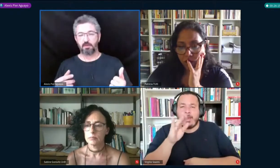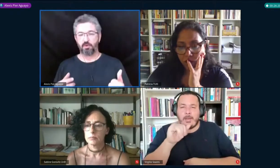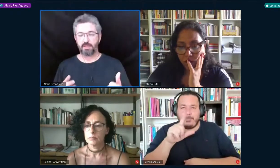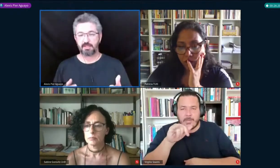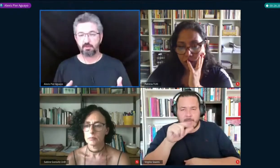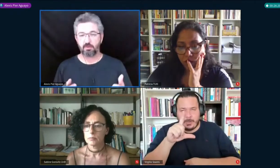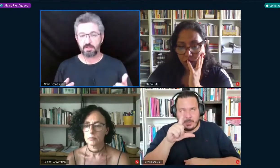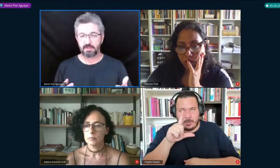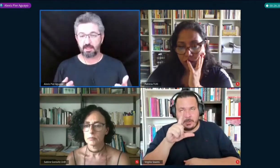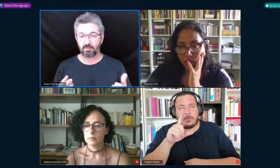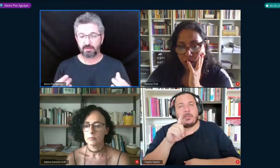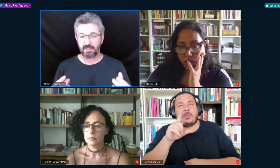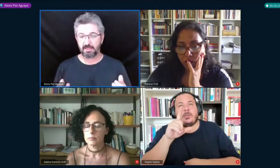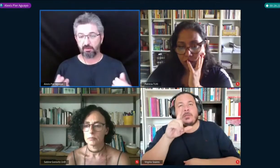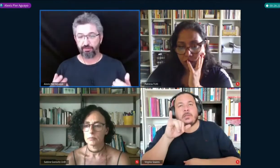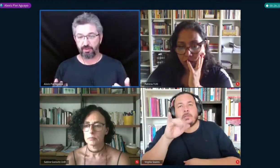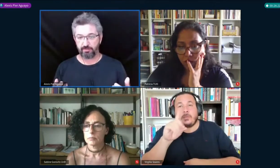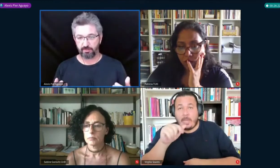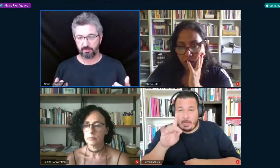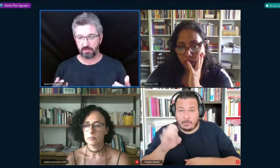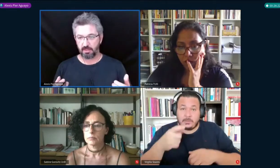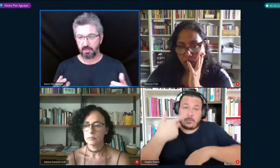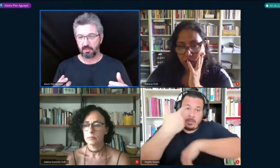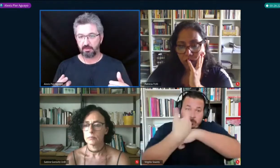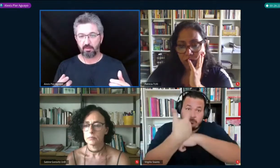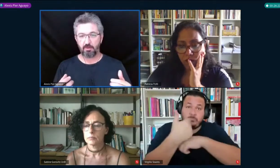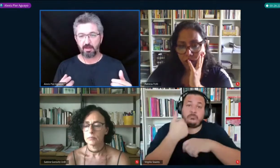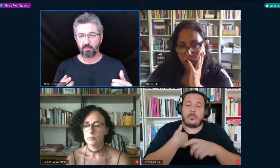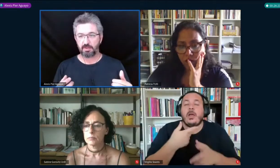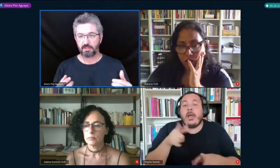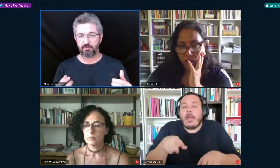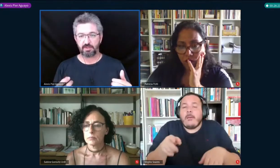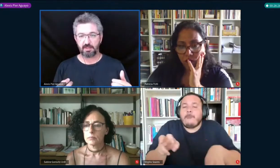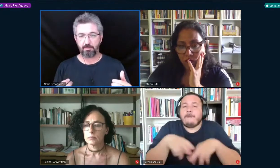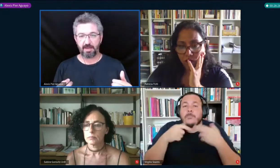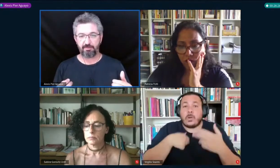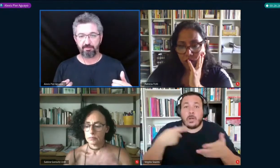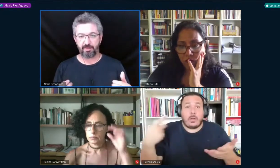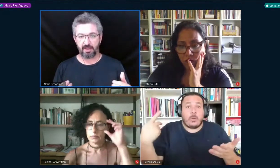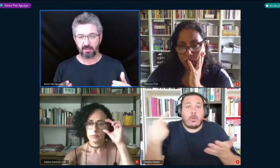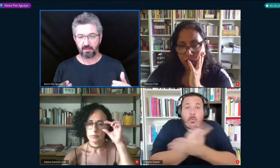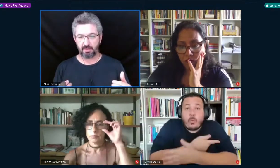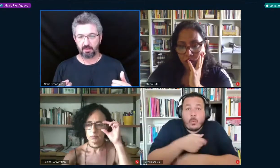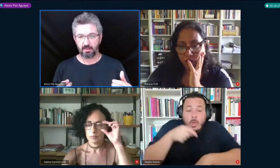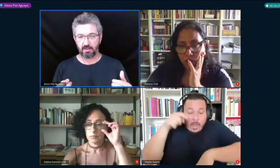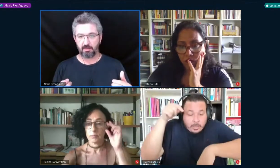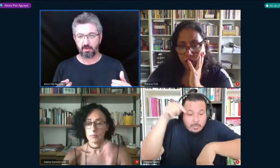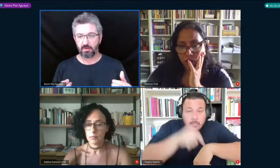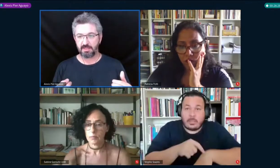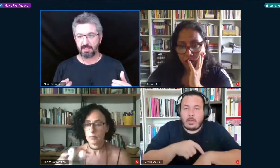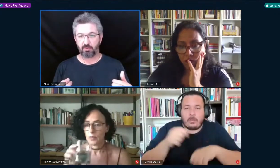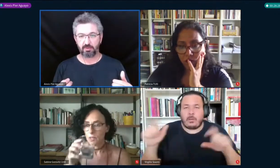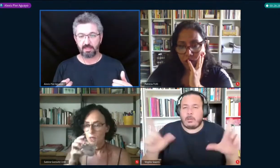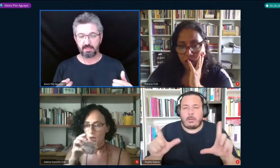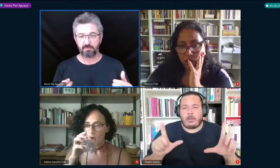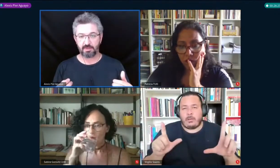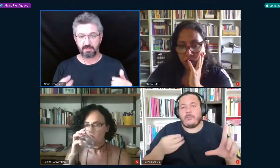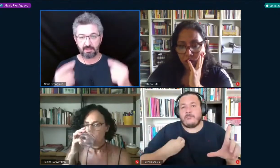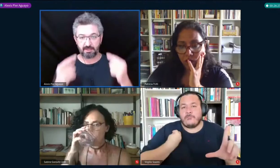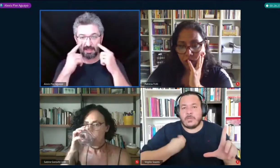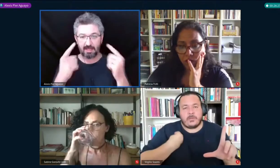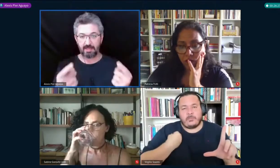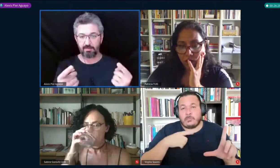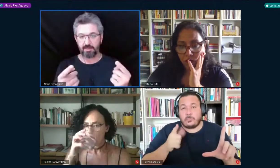justamente porque são coisas que acontecem ao vivo. Não é uma coisa que você prevê, é uma coisa que